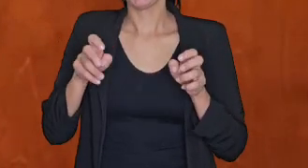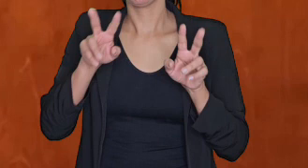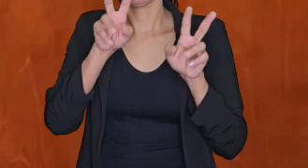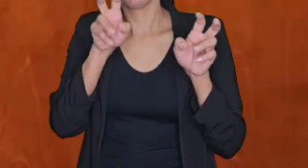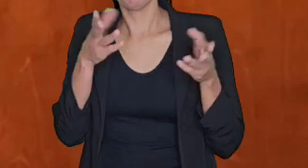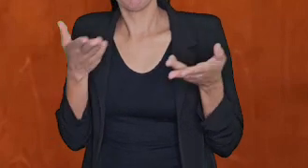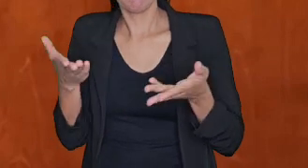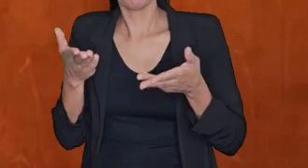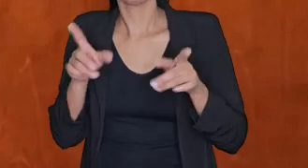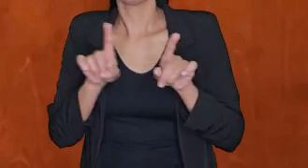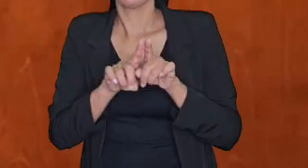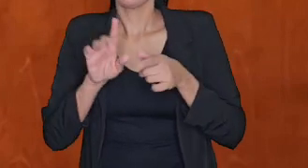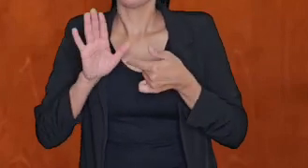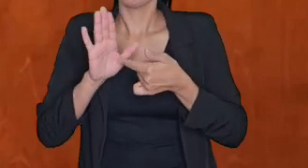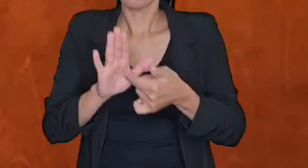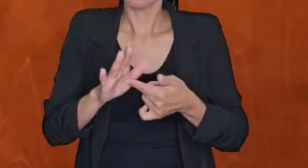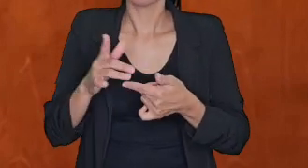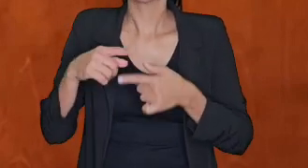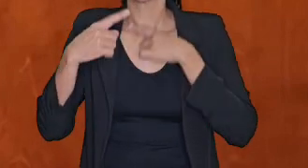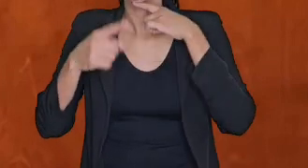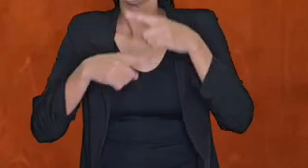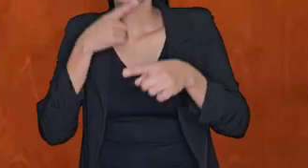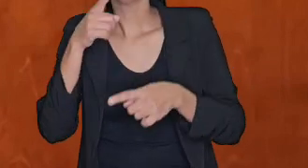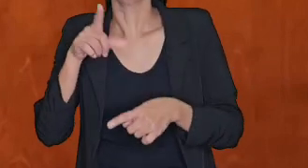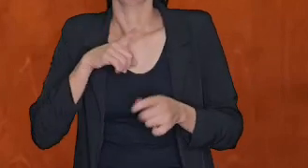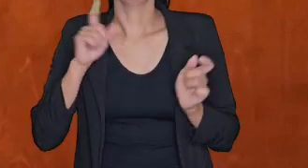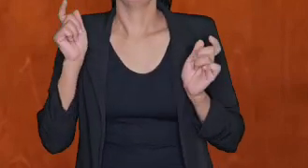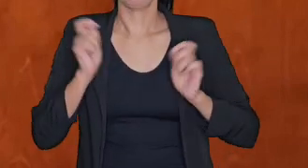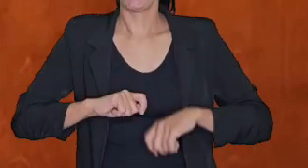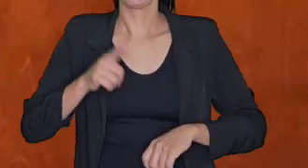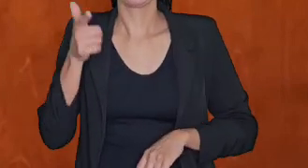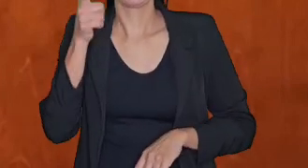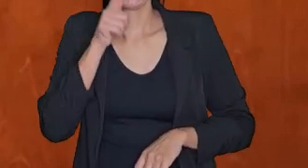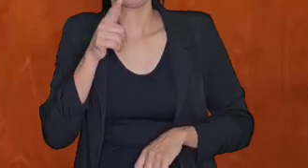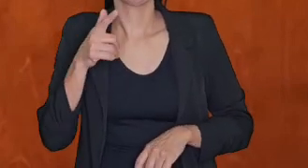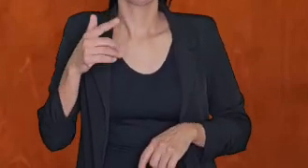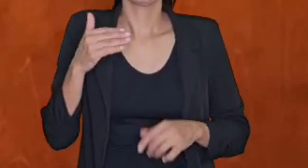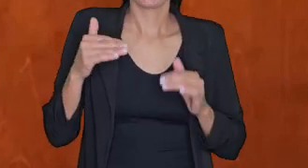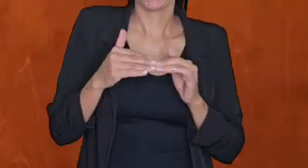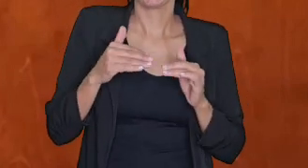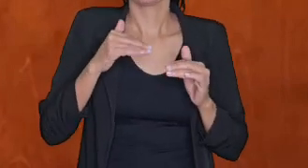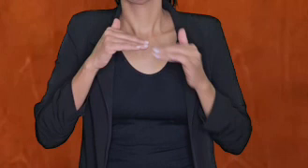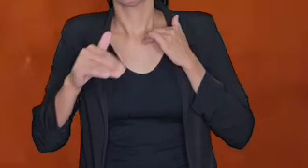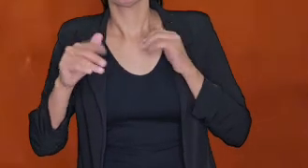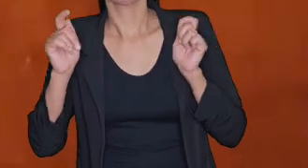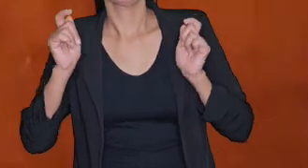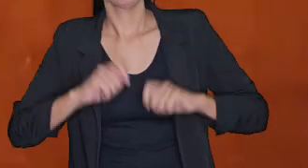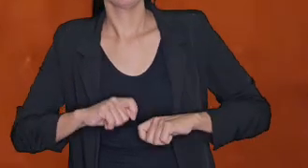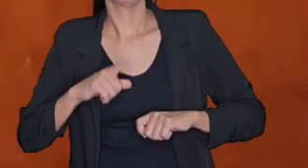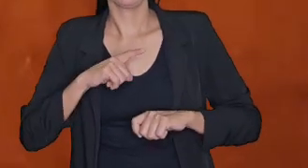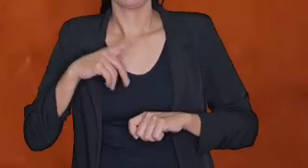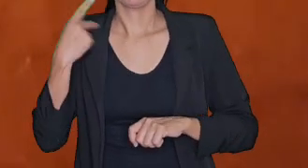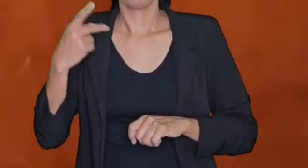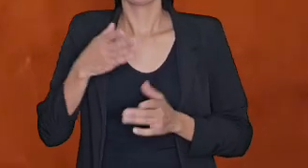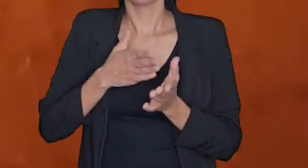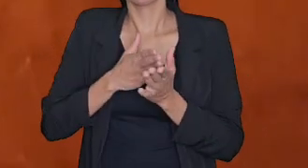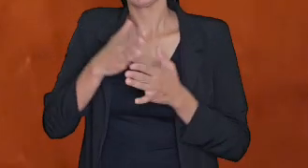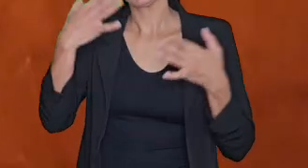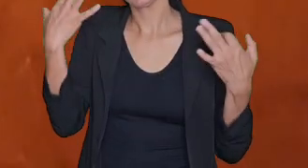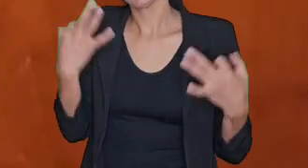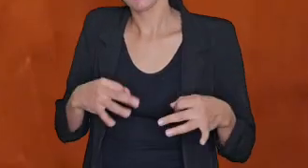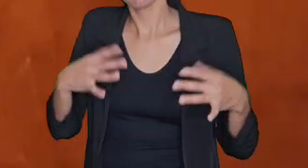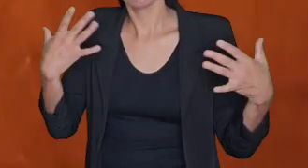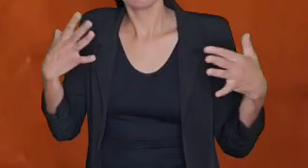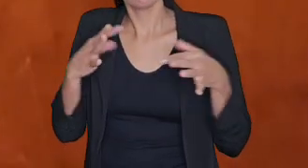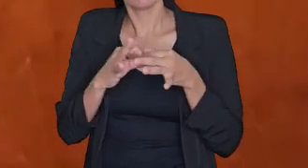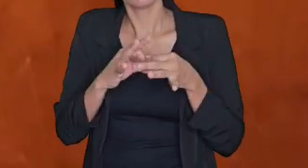irrefutável para falar sobre o assunto. Além do que, ele traz os questionamentos, ele tem personalidade para concordar e